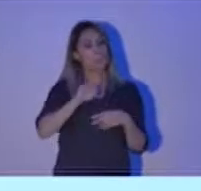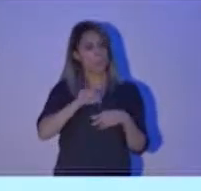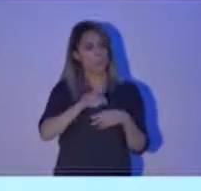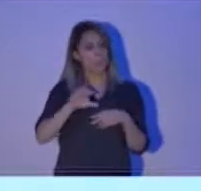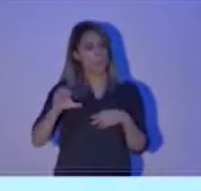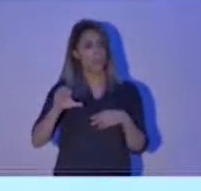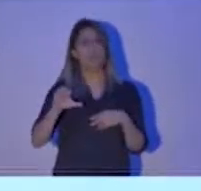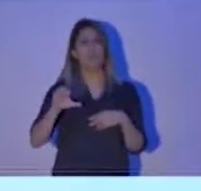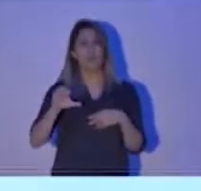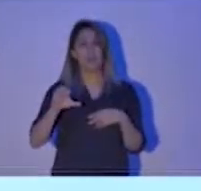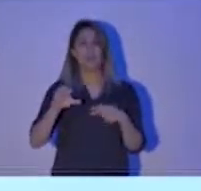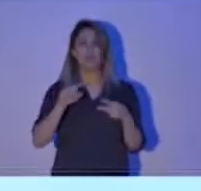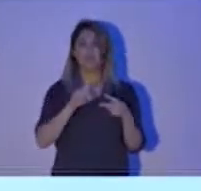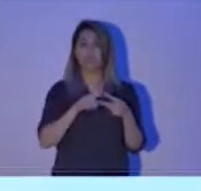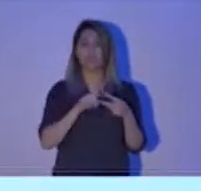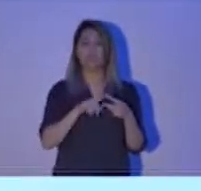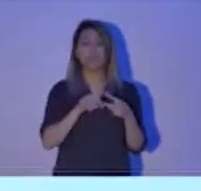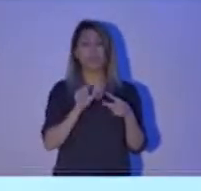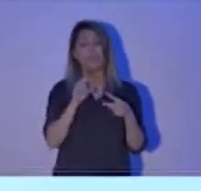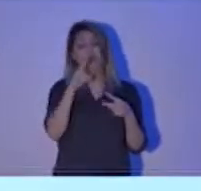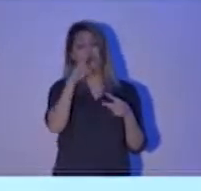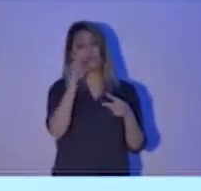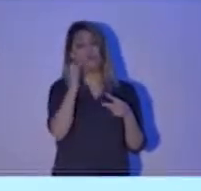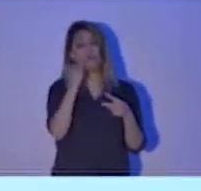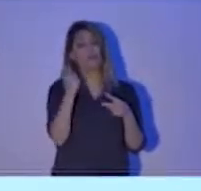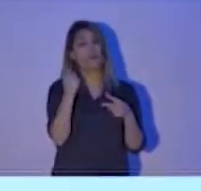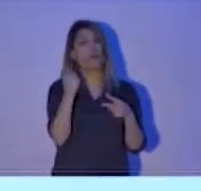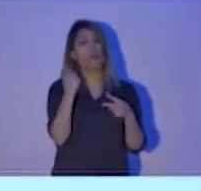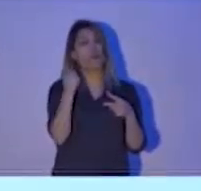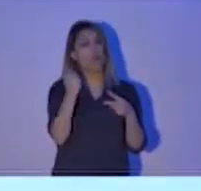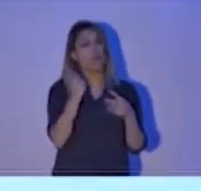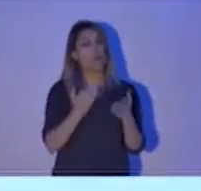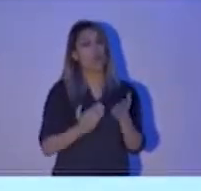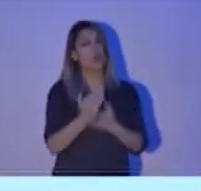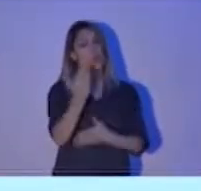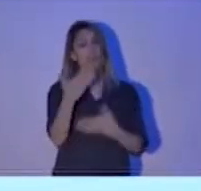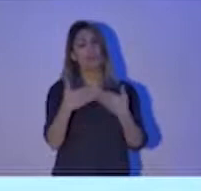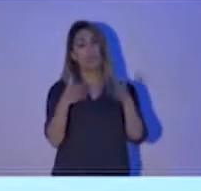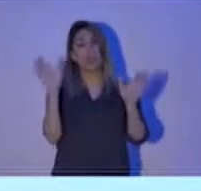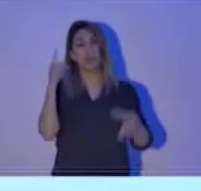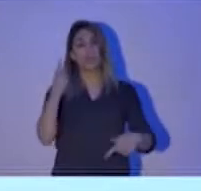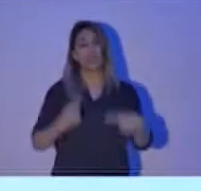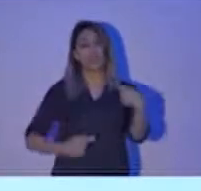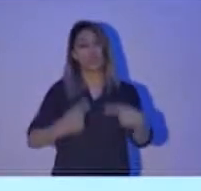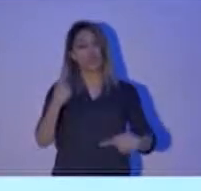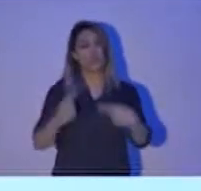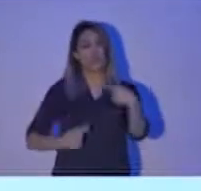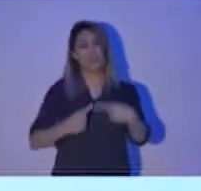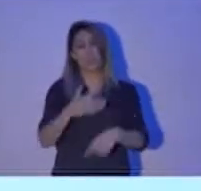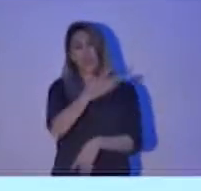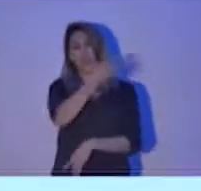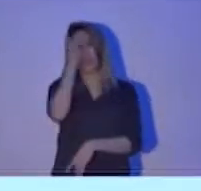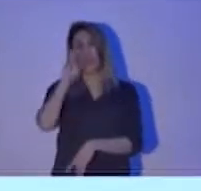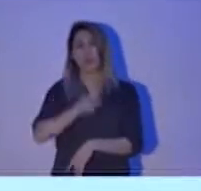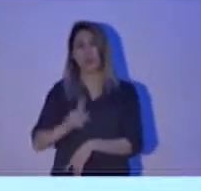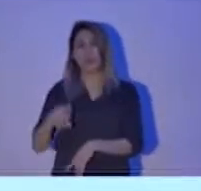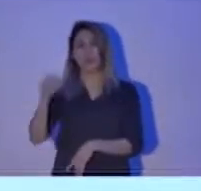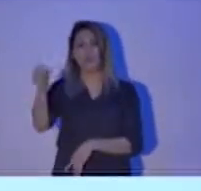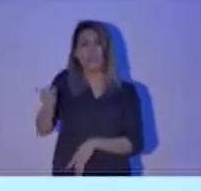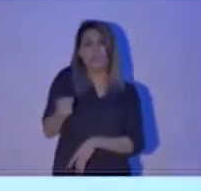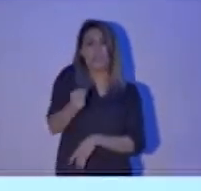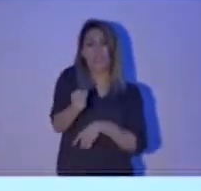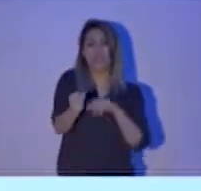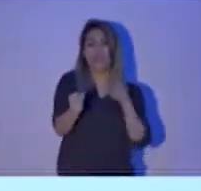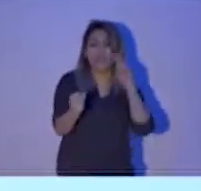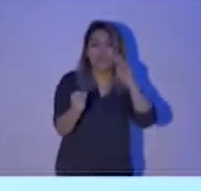A Base Nacional trouxe essa discussão no Brasil. Ela trouxe o educador para o cenário. Ela deu voz